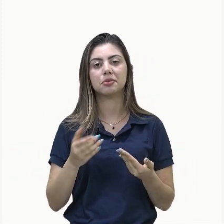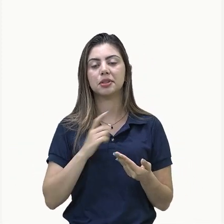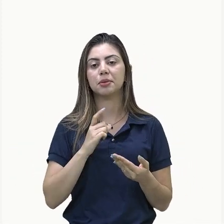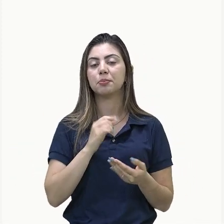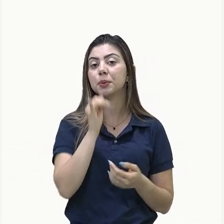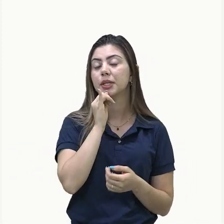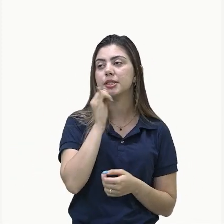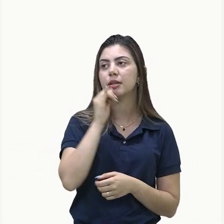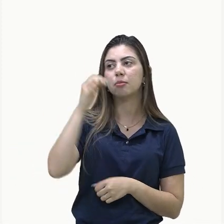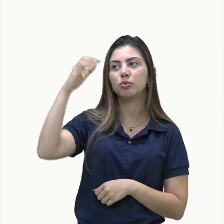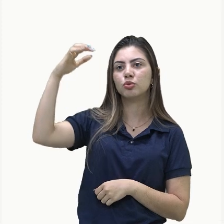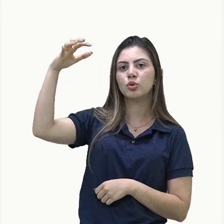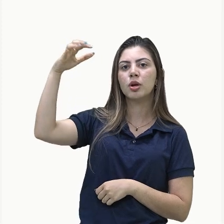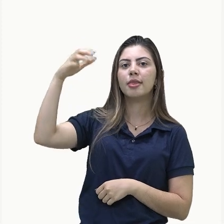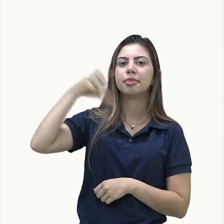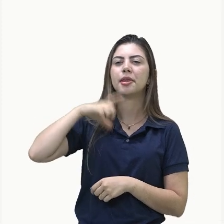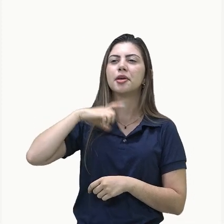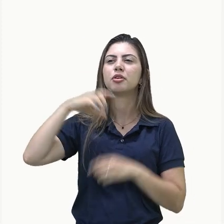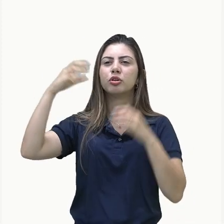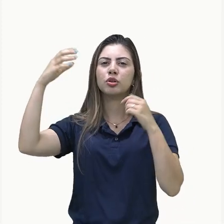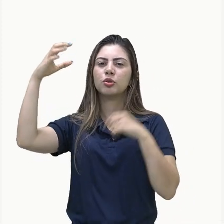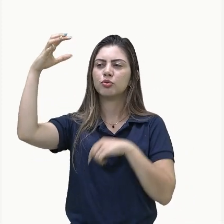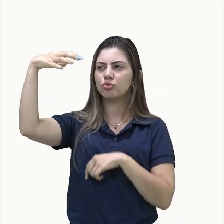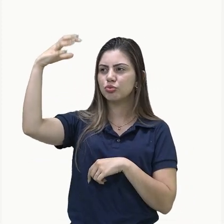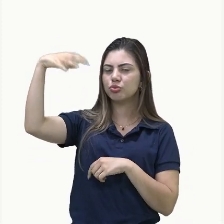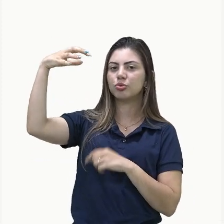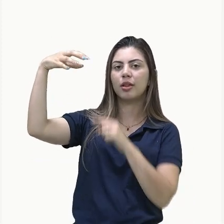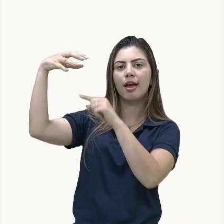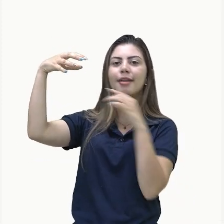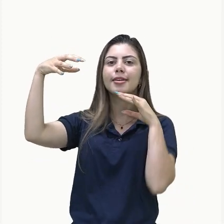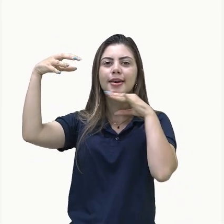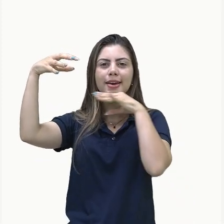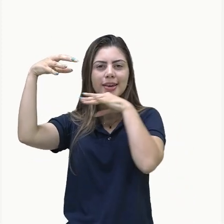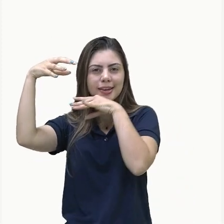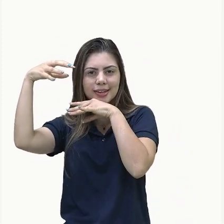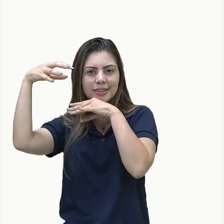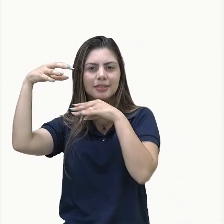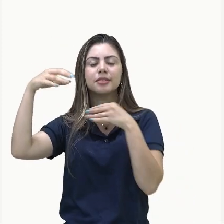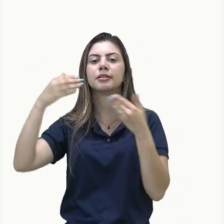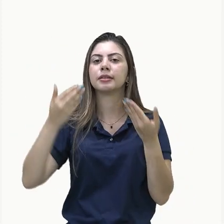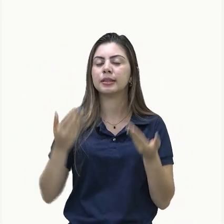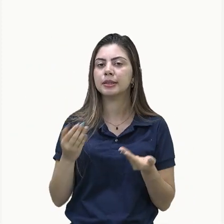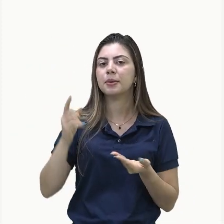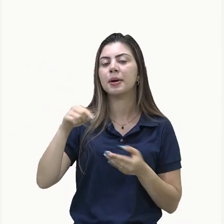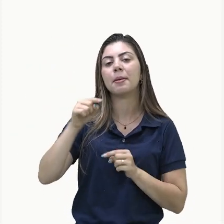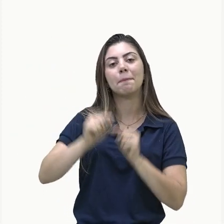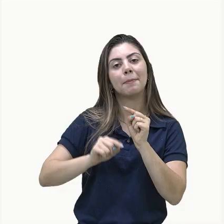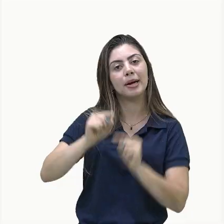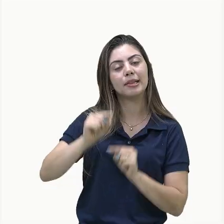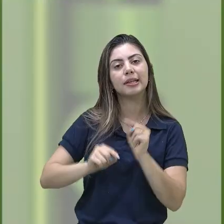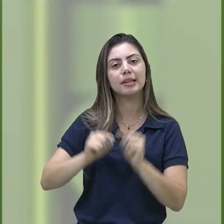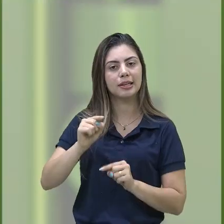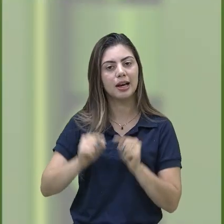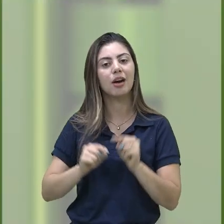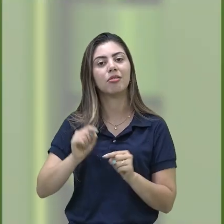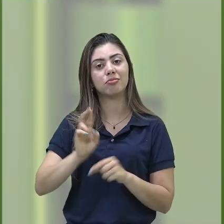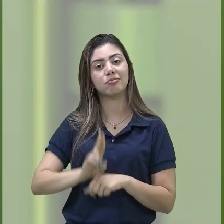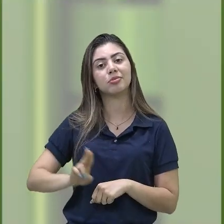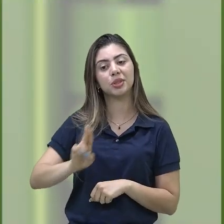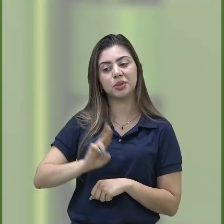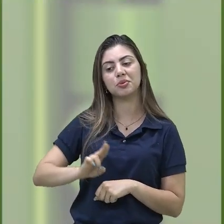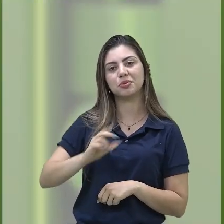chuveiros elétricos, os ferros elétricos, tá? São aparelhos que funcionam com